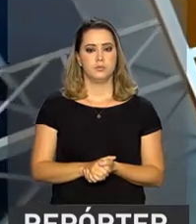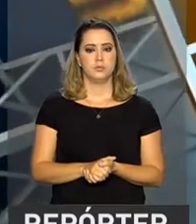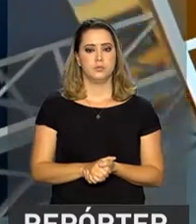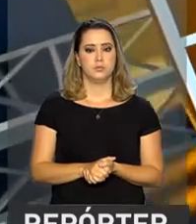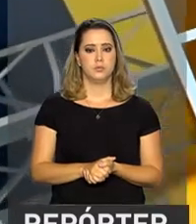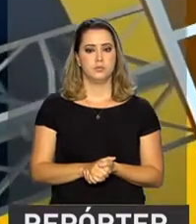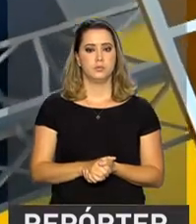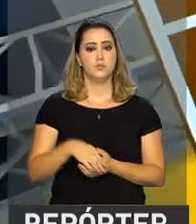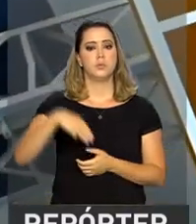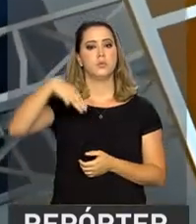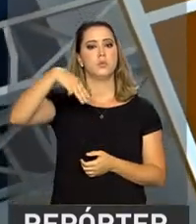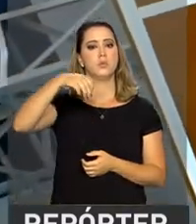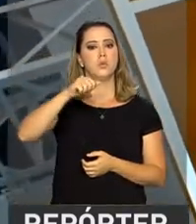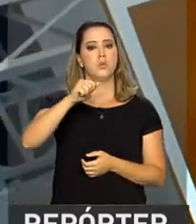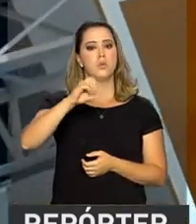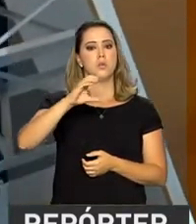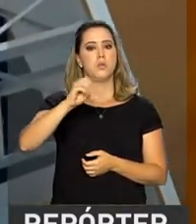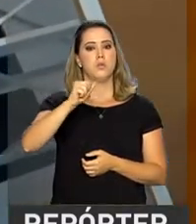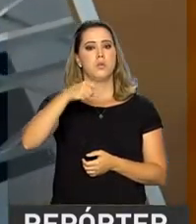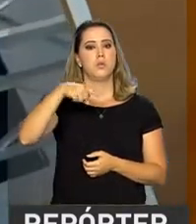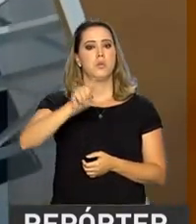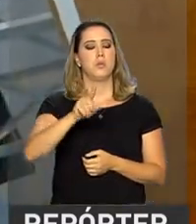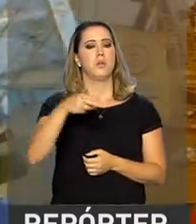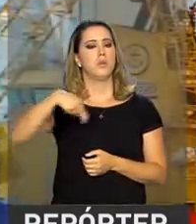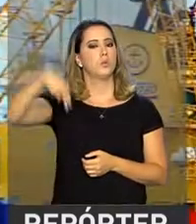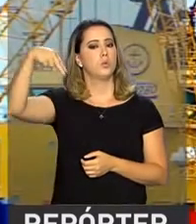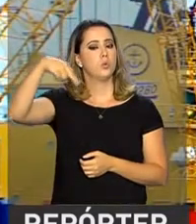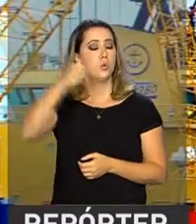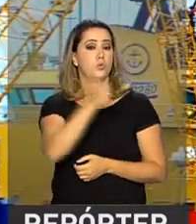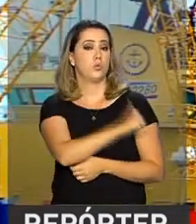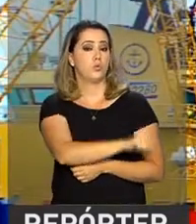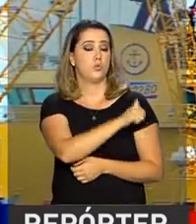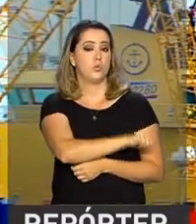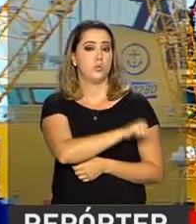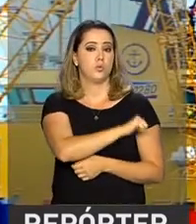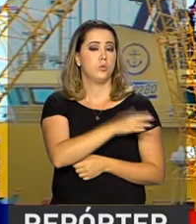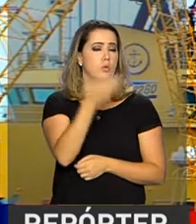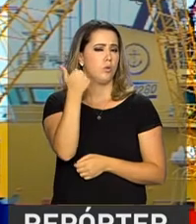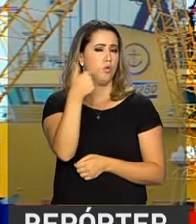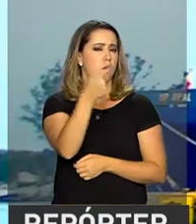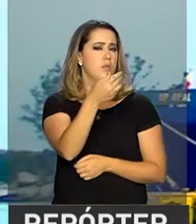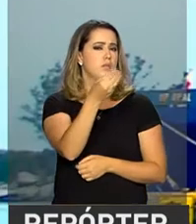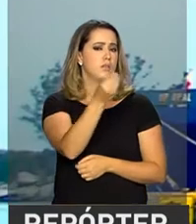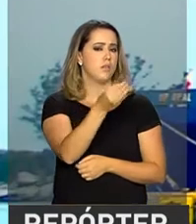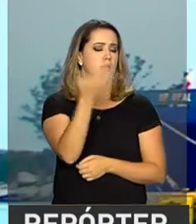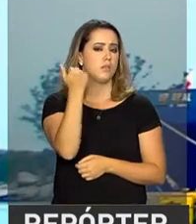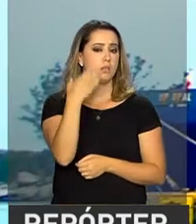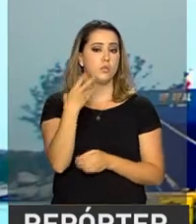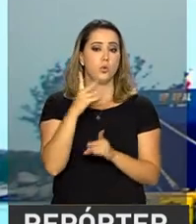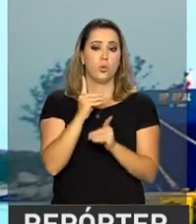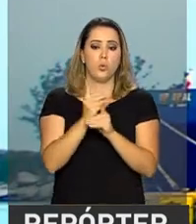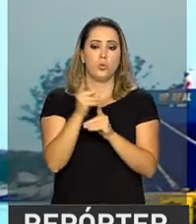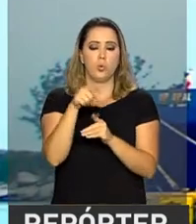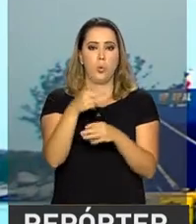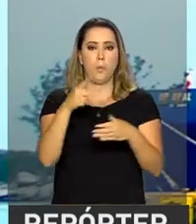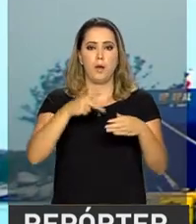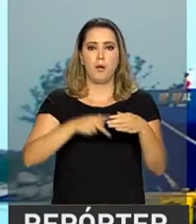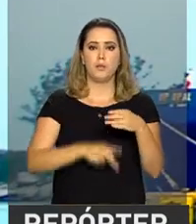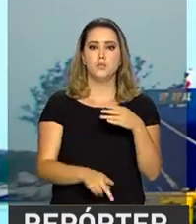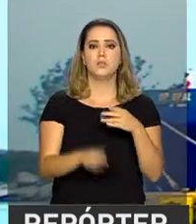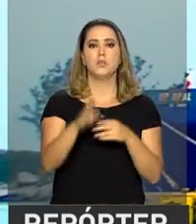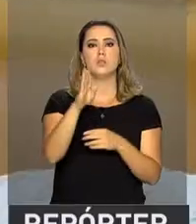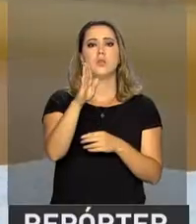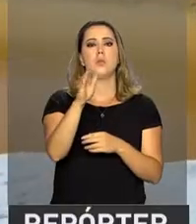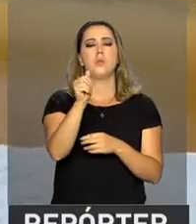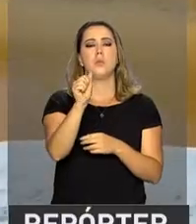macaé fica no litoral norte do rio de janeiro desde o final da década de 70 com a descoberta de petróleo na bacia de